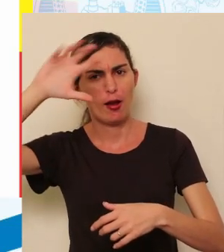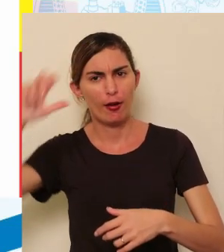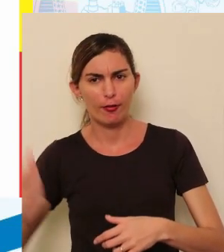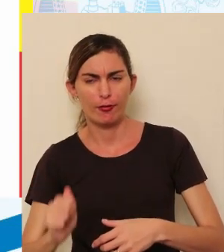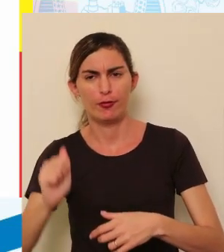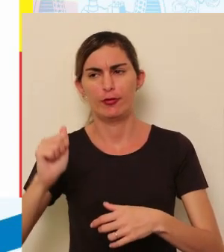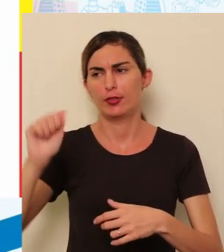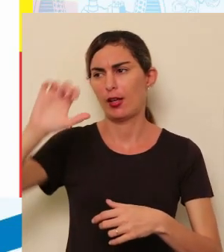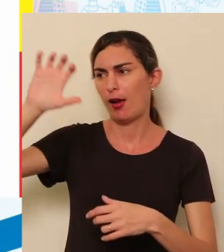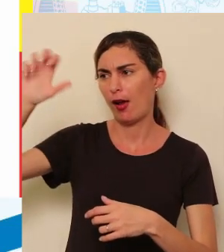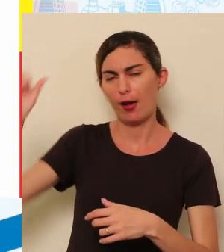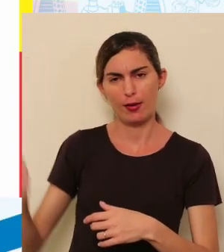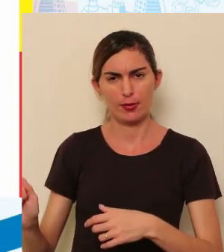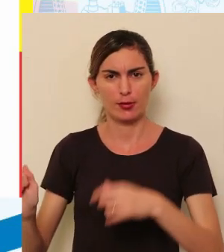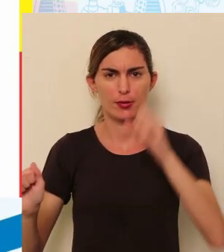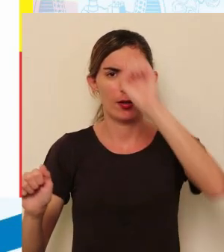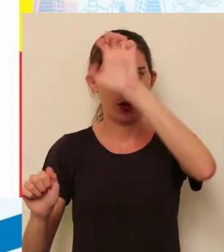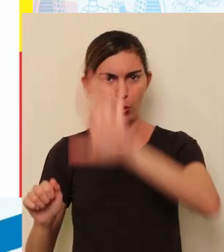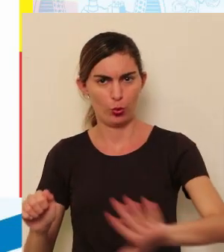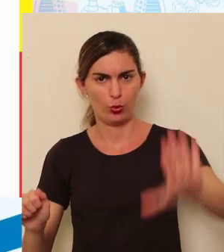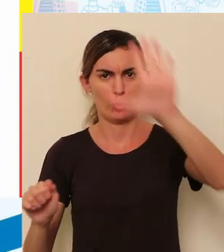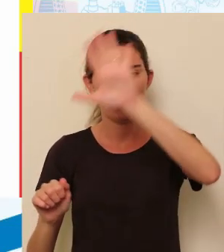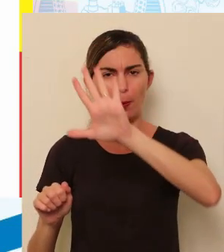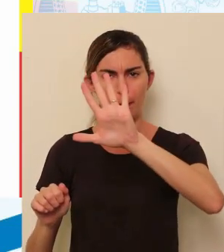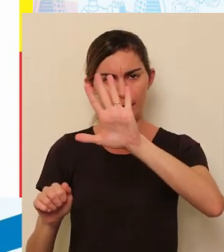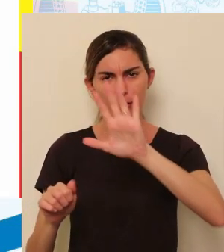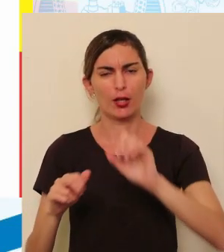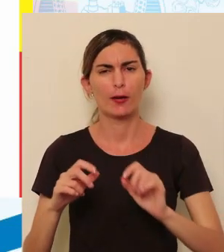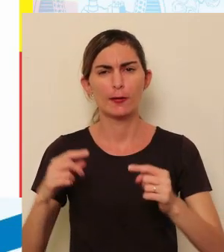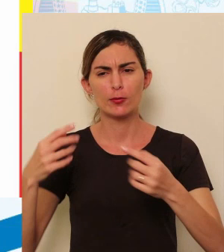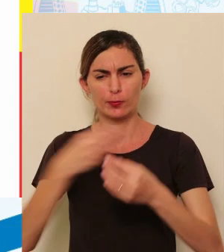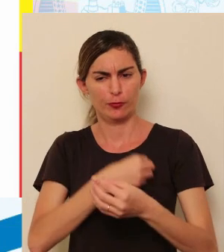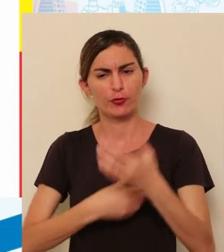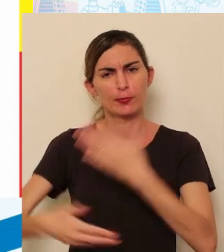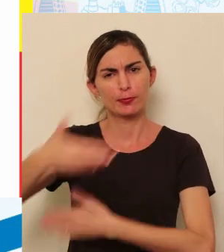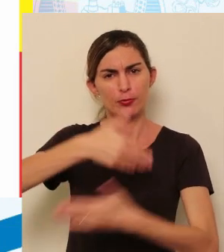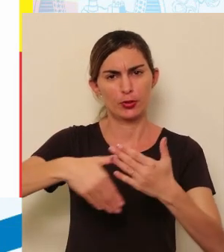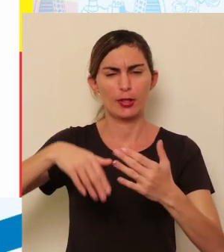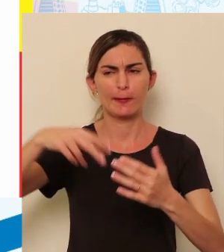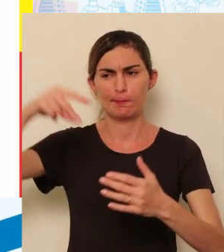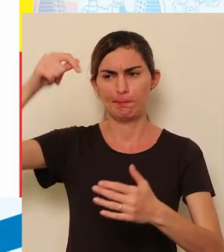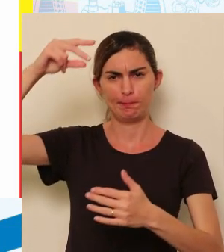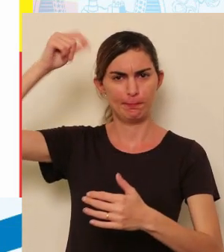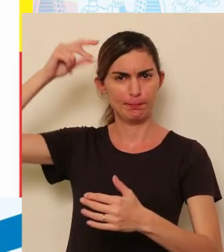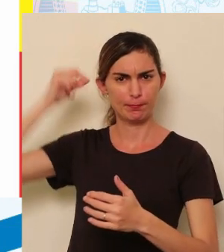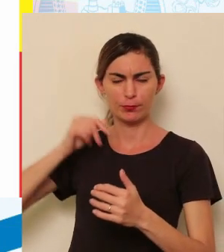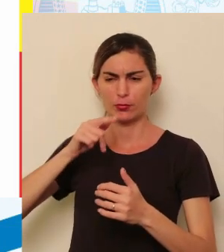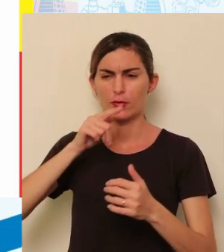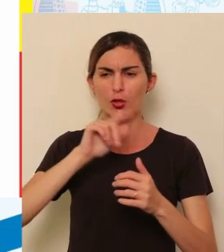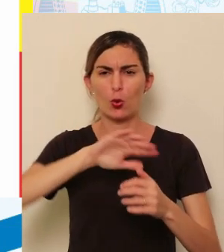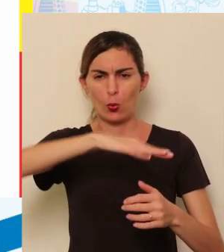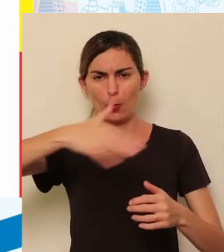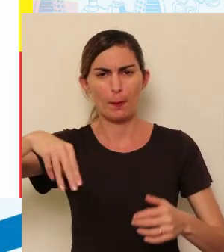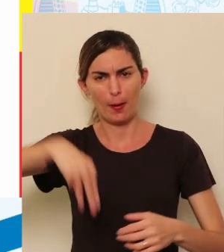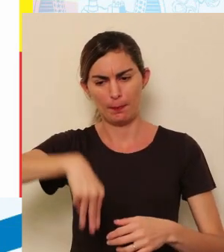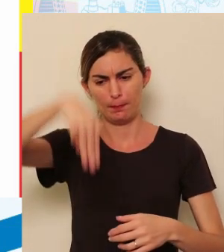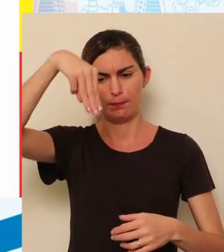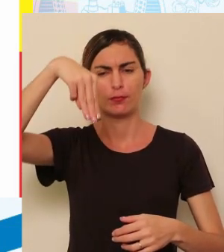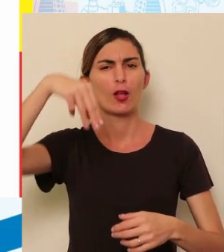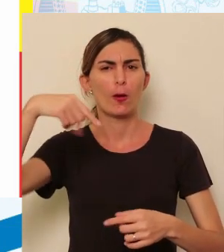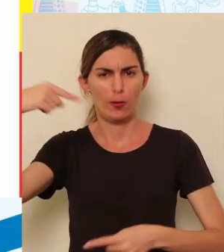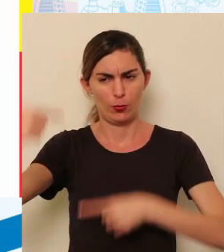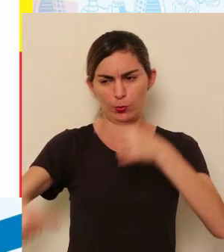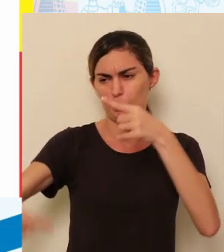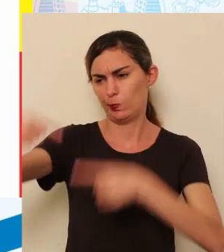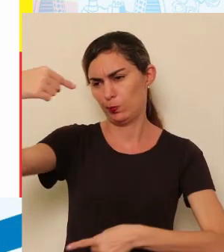e asiático. A convivência entre esses continentes vem da antiguidade. O mar Mediterrâneo, por exemplo,